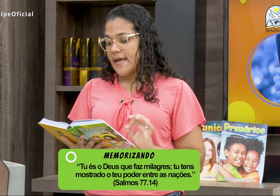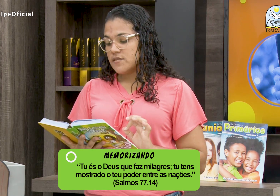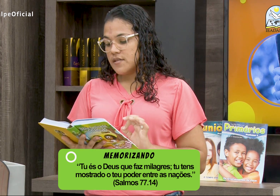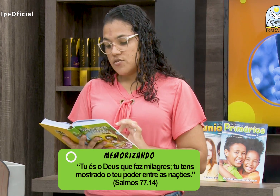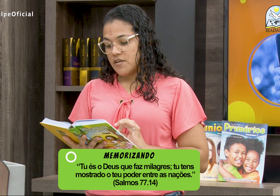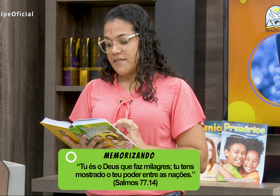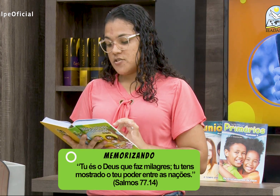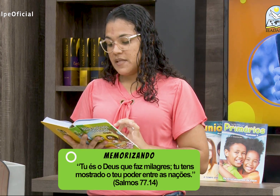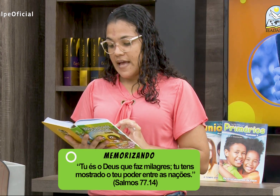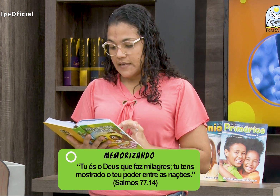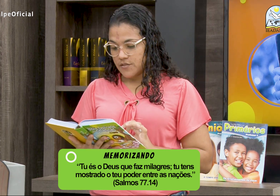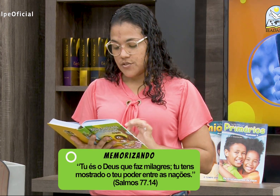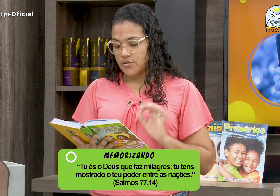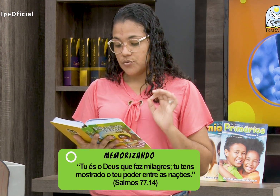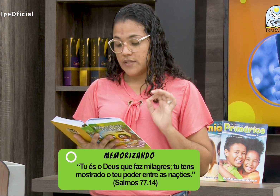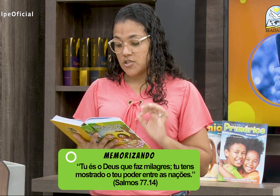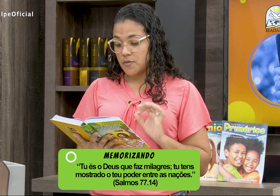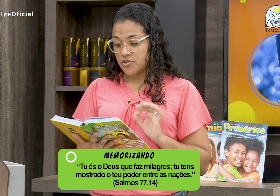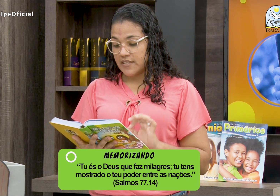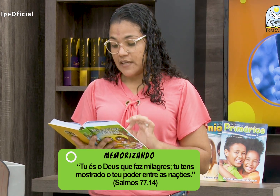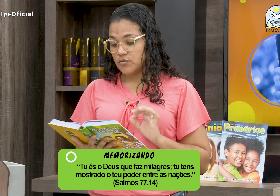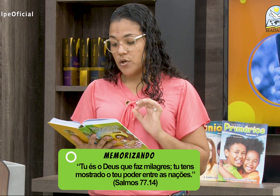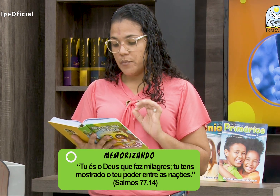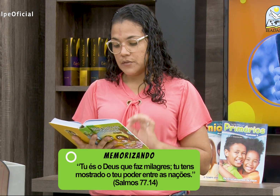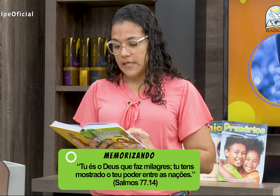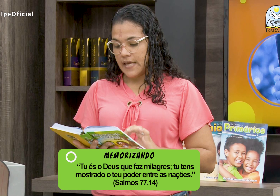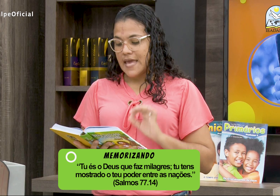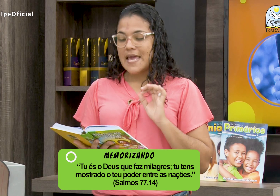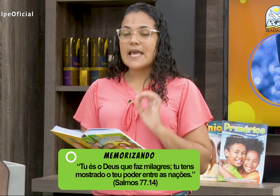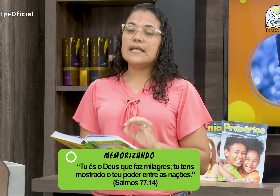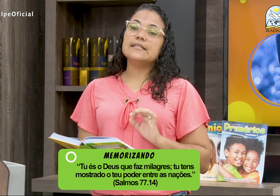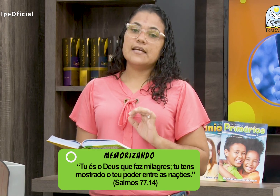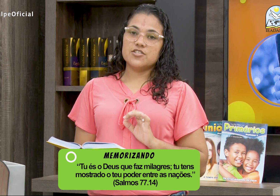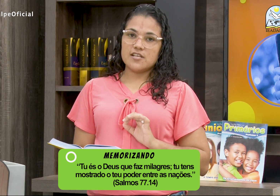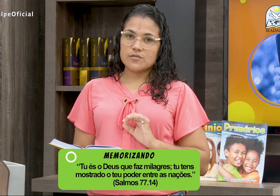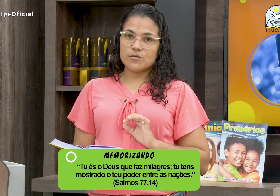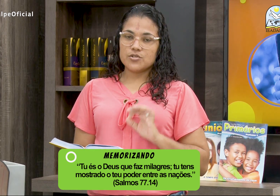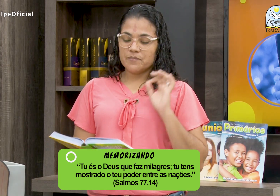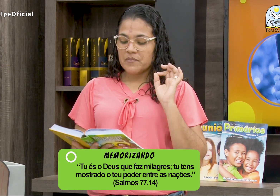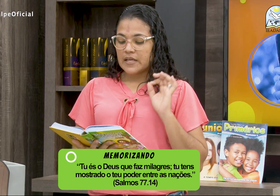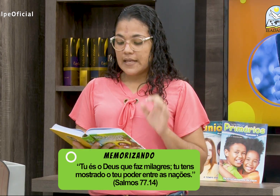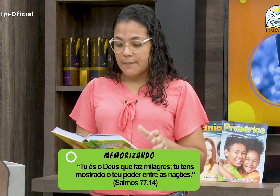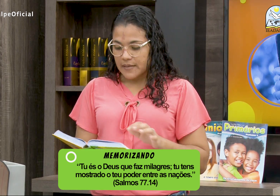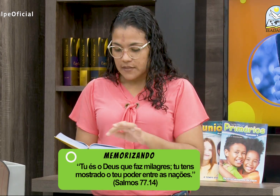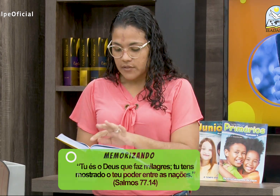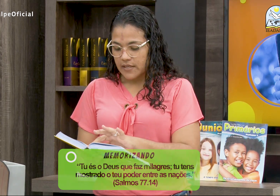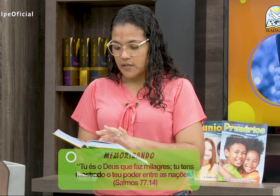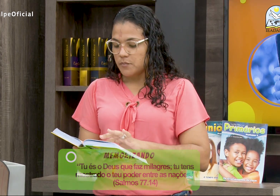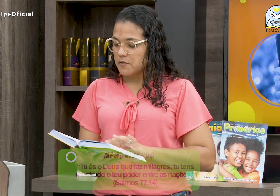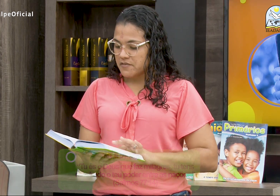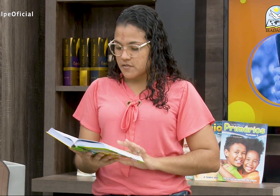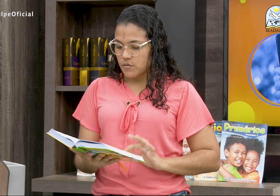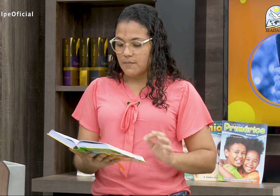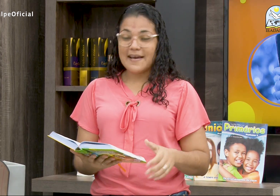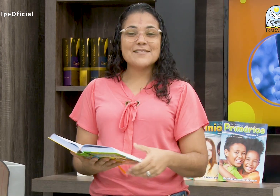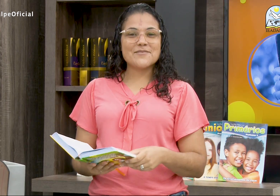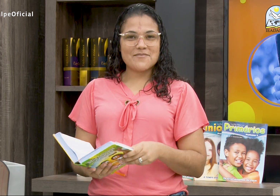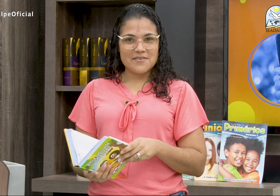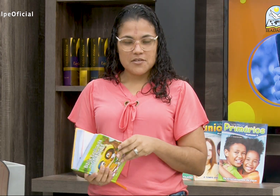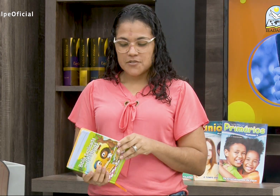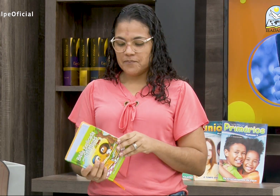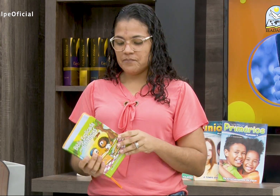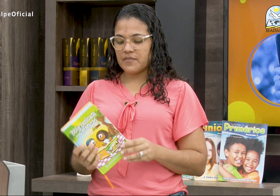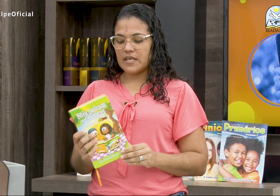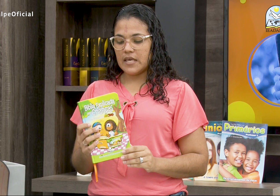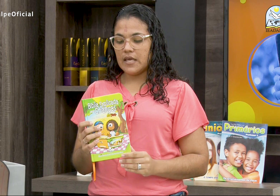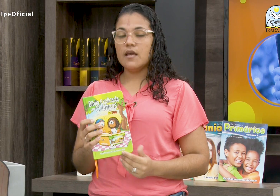Tu és o Deus que faz milagres, tu tens mostrado o teu poder entre as nações. Lembrando, querido professor, mais uma